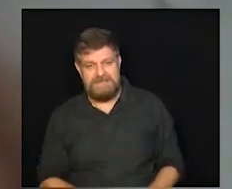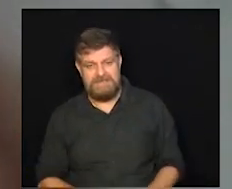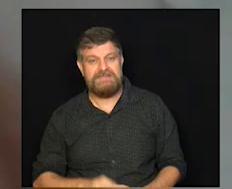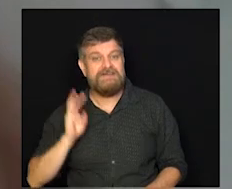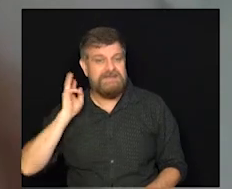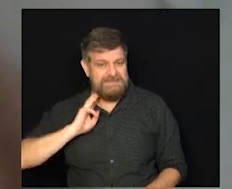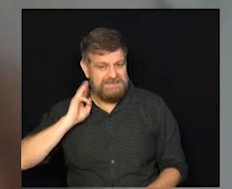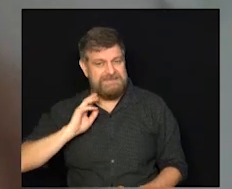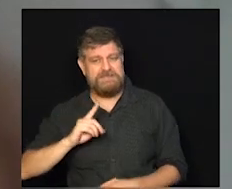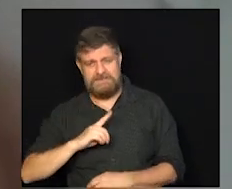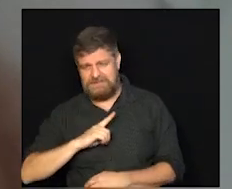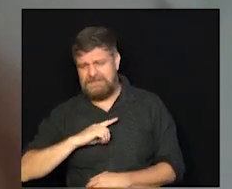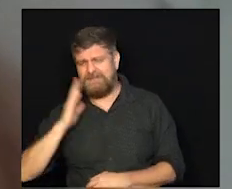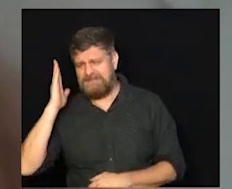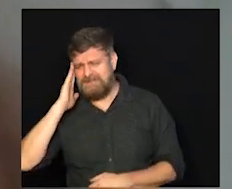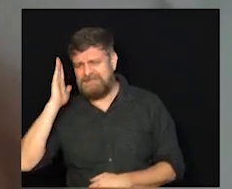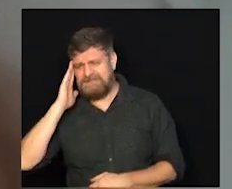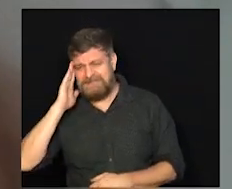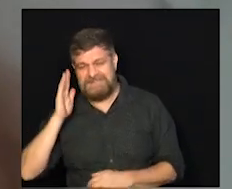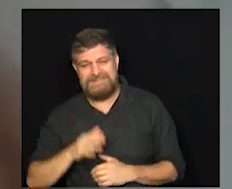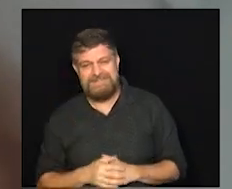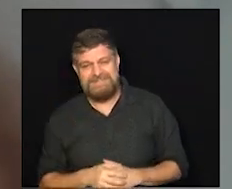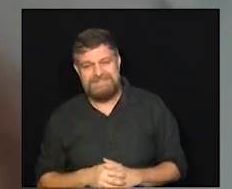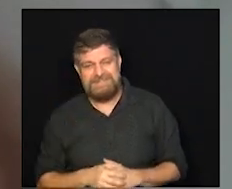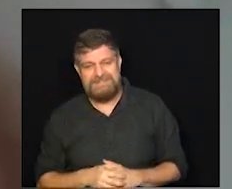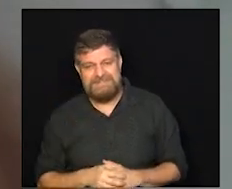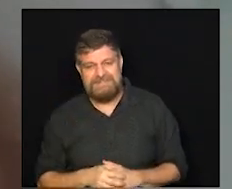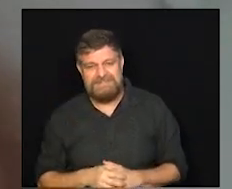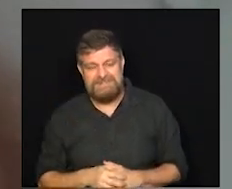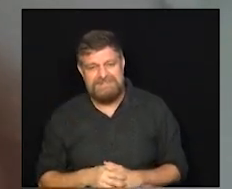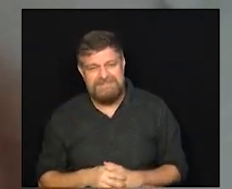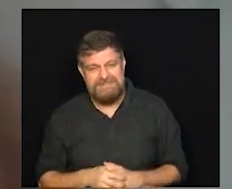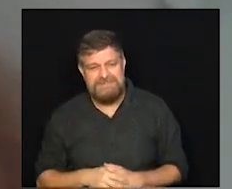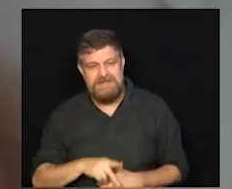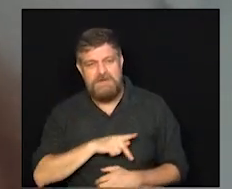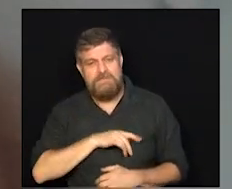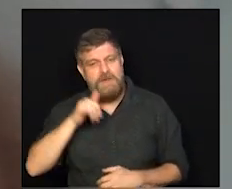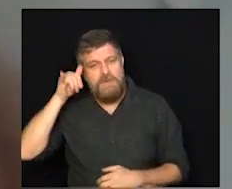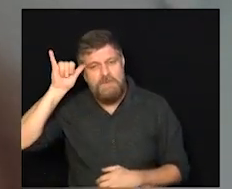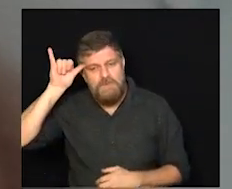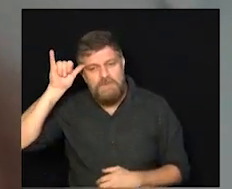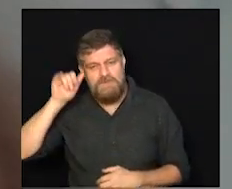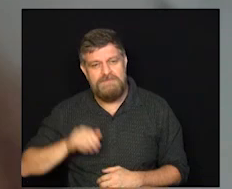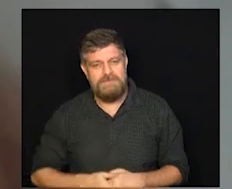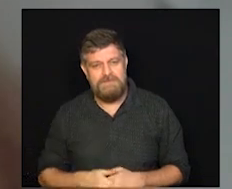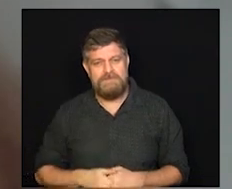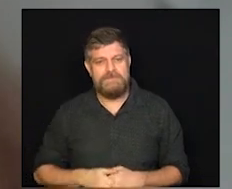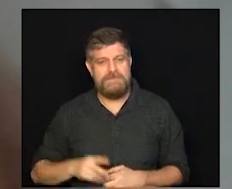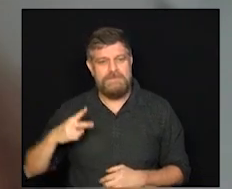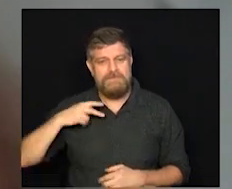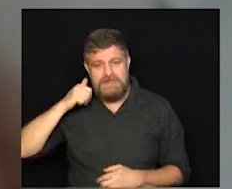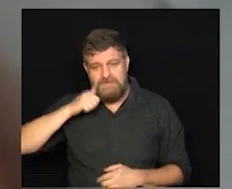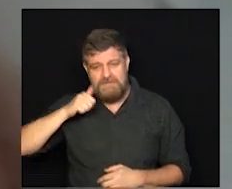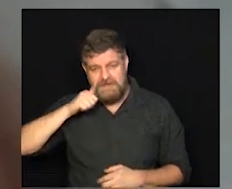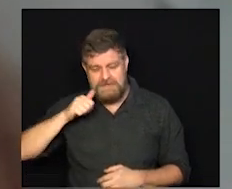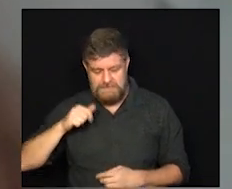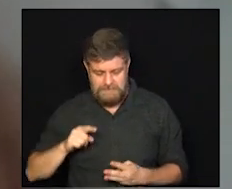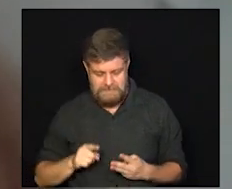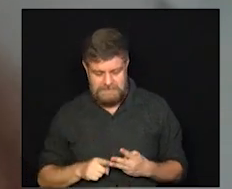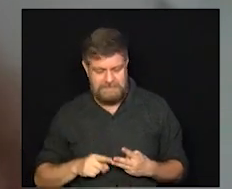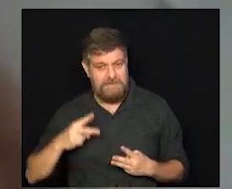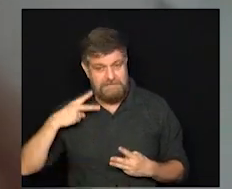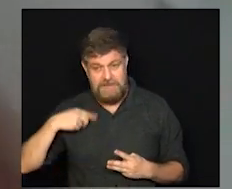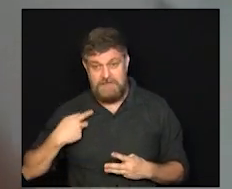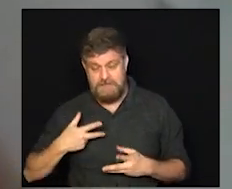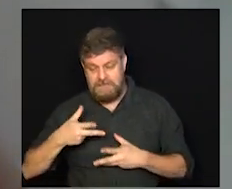ele tem, mas o Paulo Búfalo, os outros dois vereadores, com